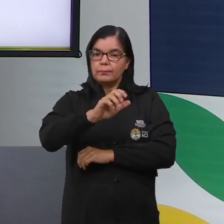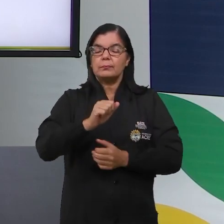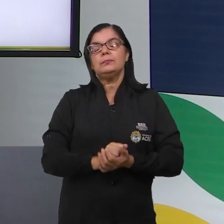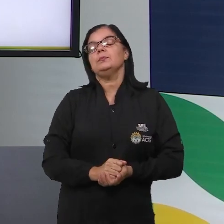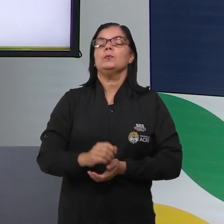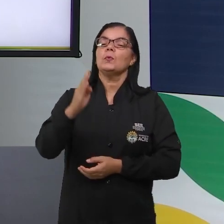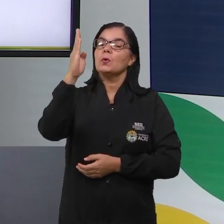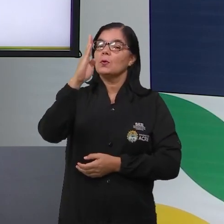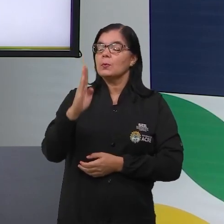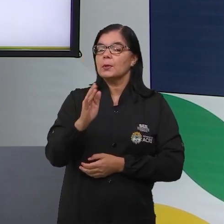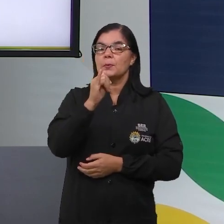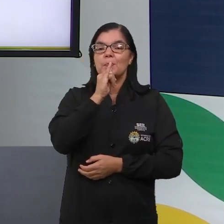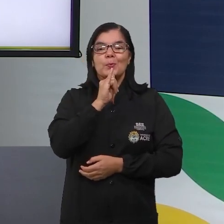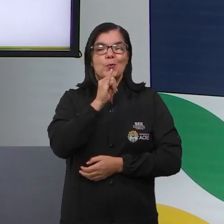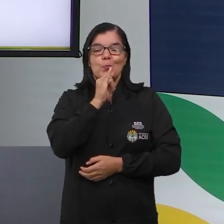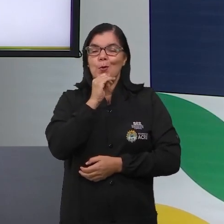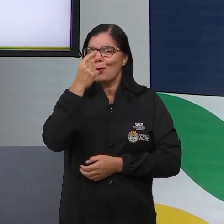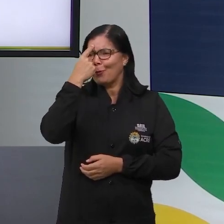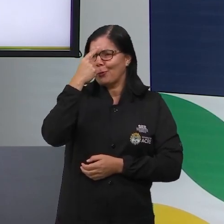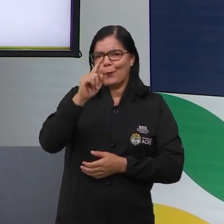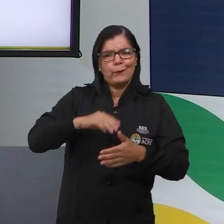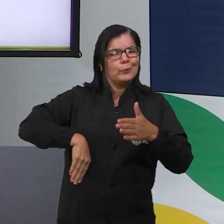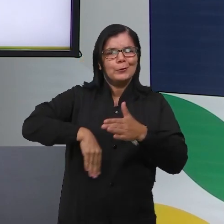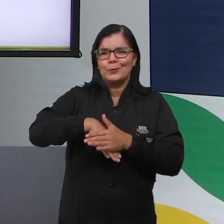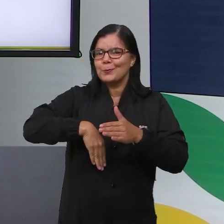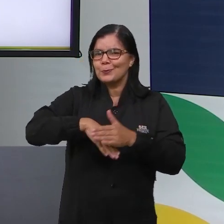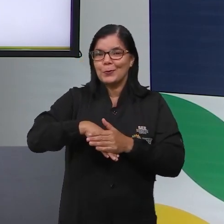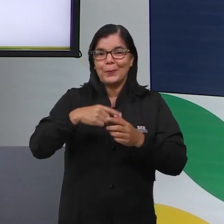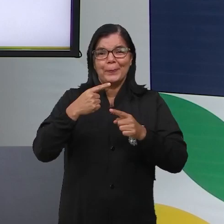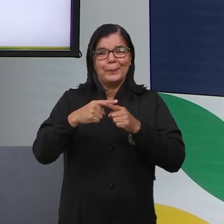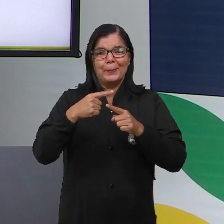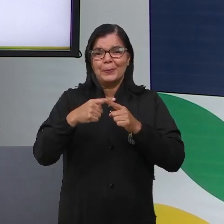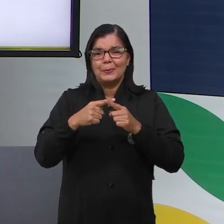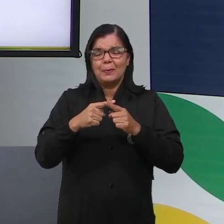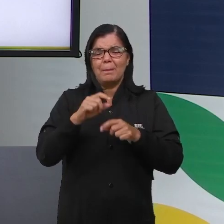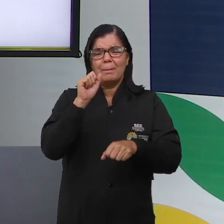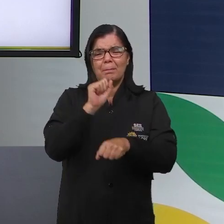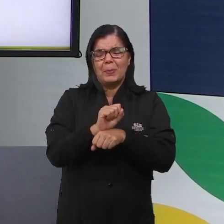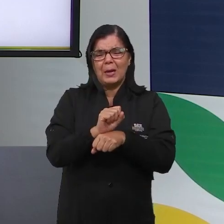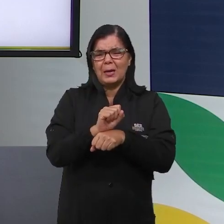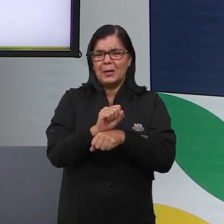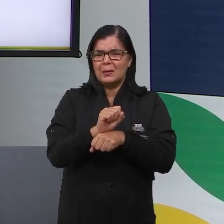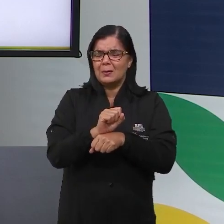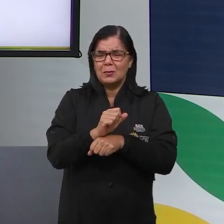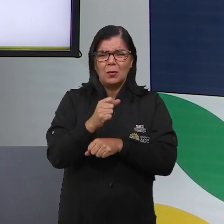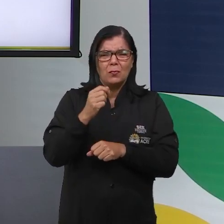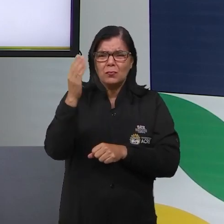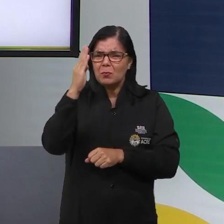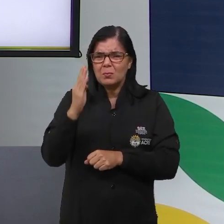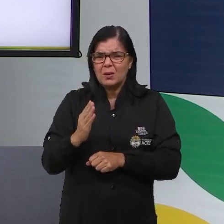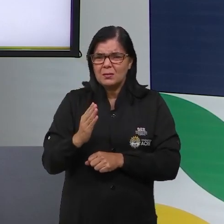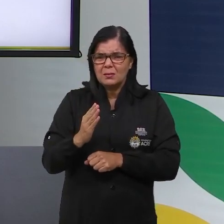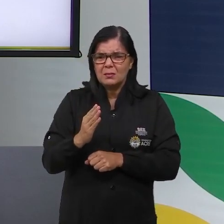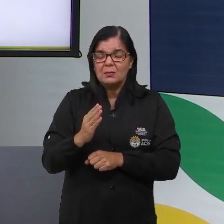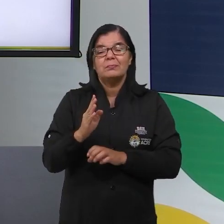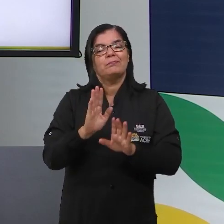Brasil, por exemplo, não inventou o futebol. O quê? Professor, para com isso, eu tô me tremendo todinho. Não foi o Brasil que criou o futebol?